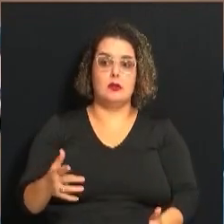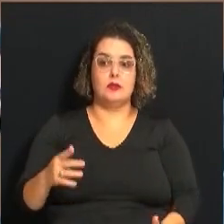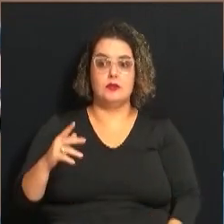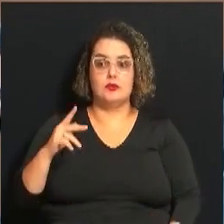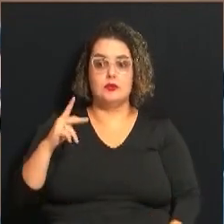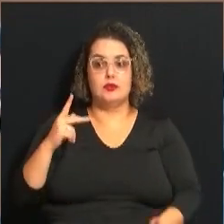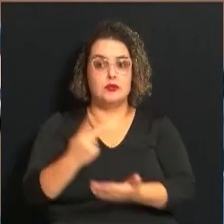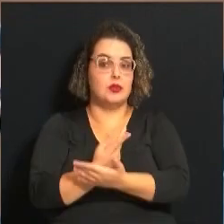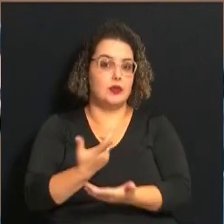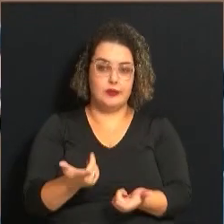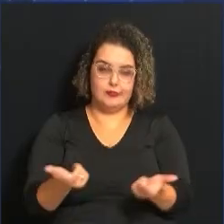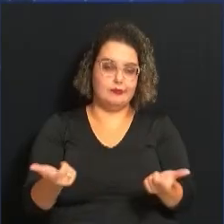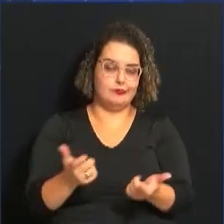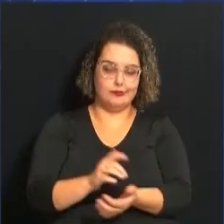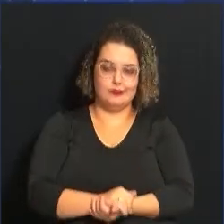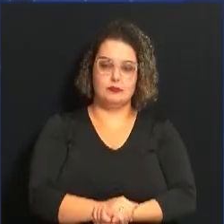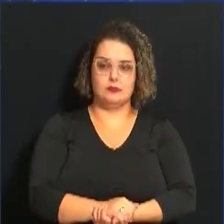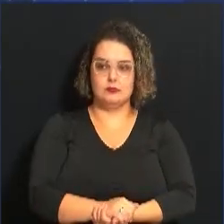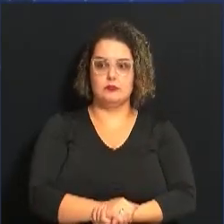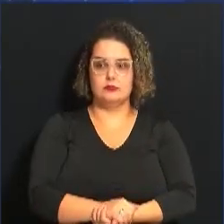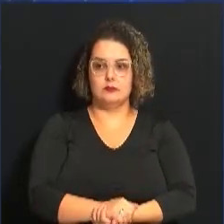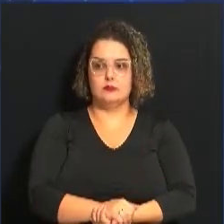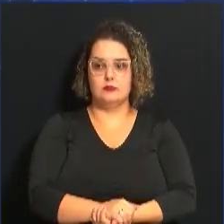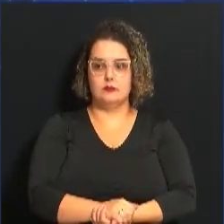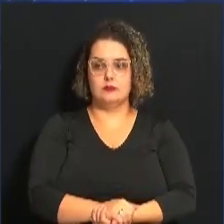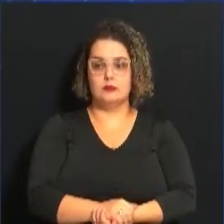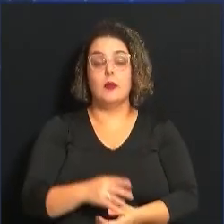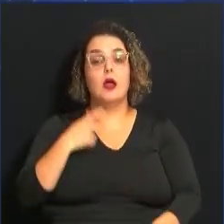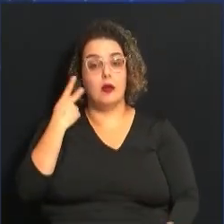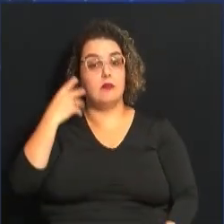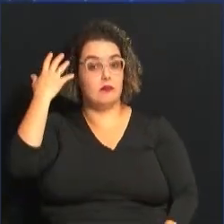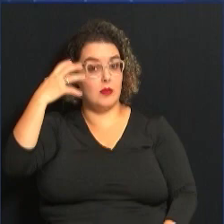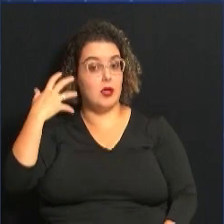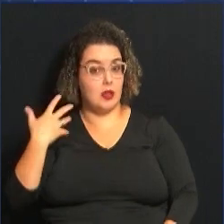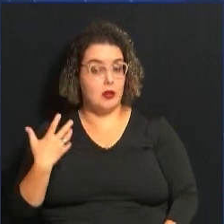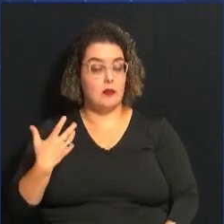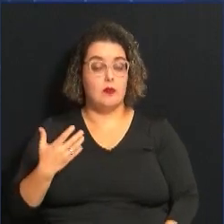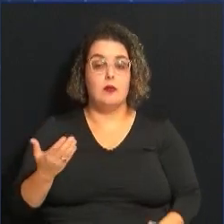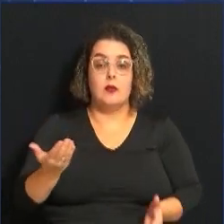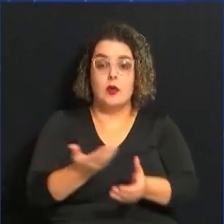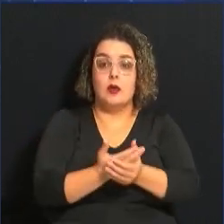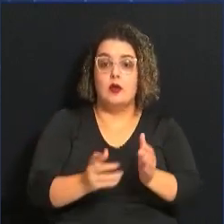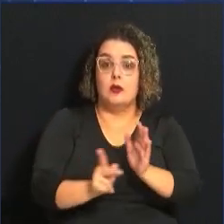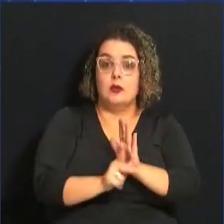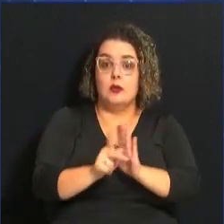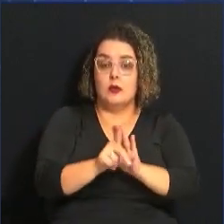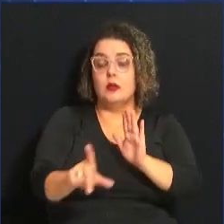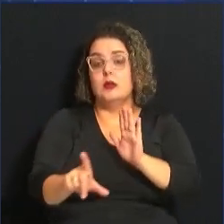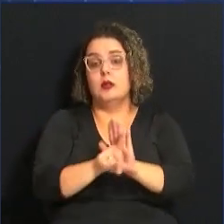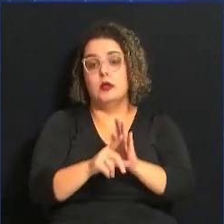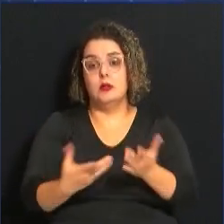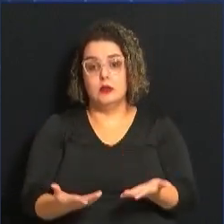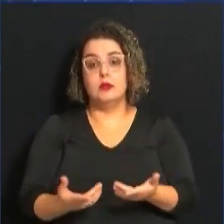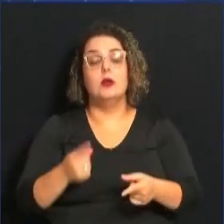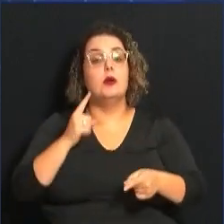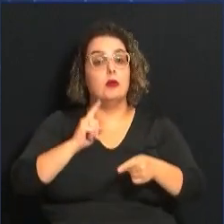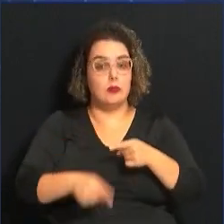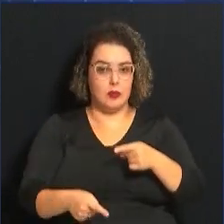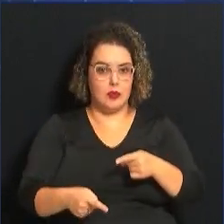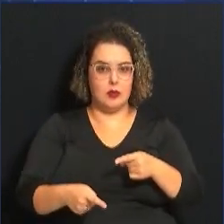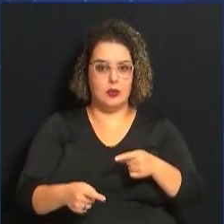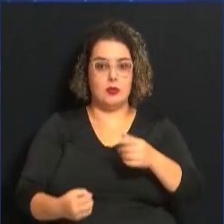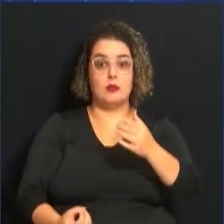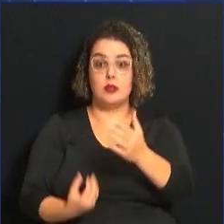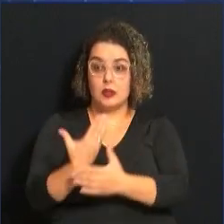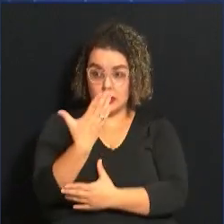desse tamanho. A vereadora Guida Calisto protocolou um projeto de lei que proíbe